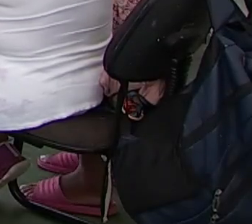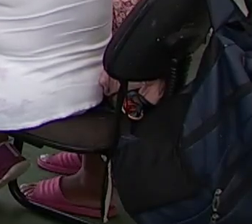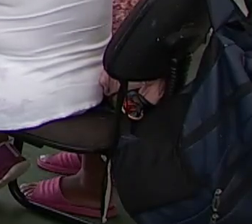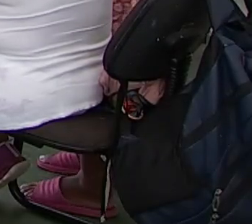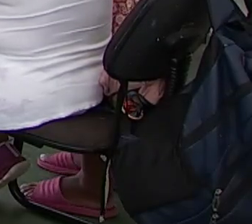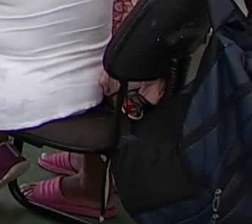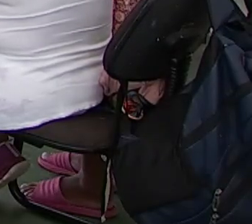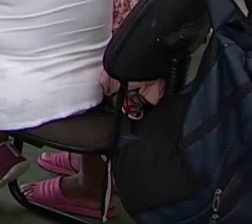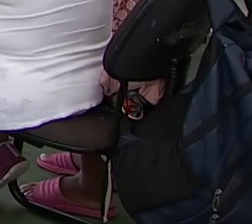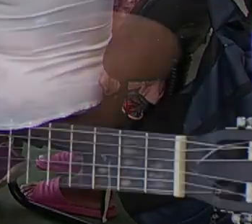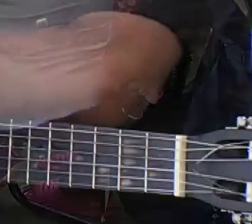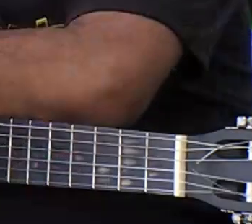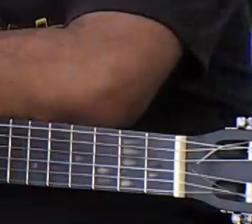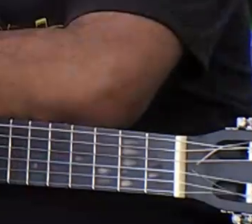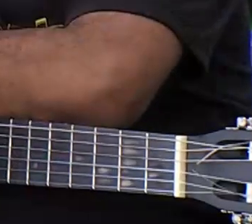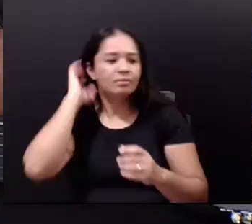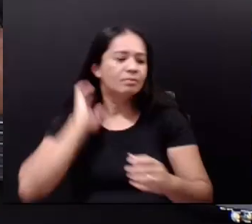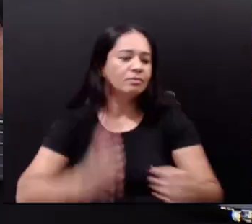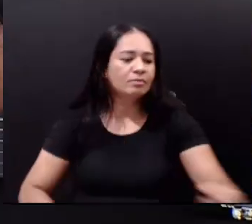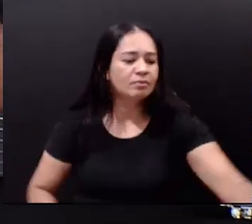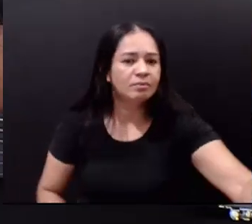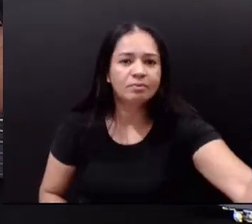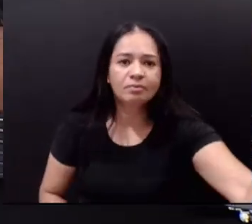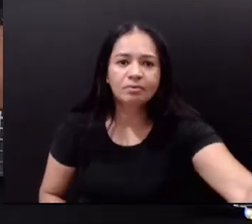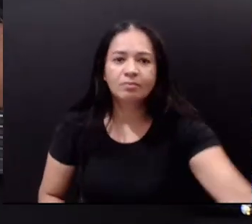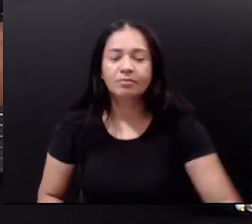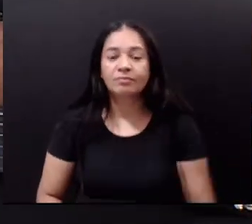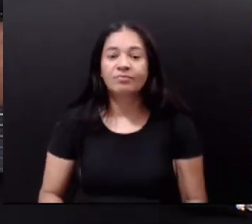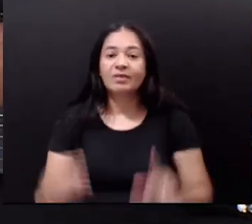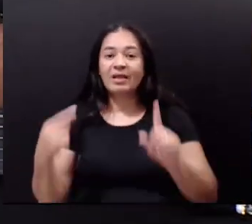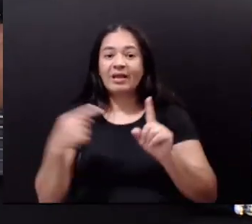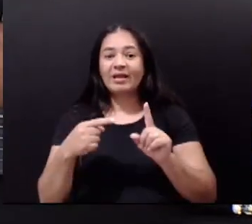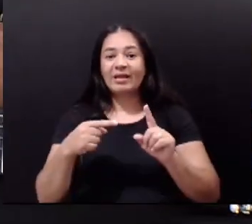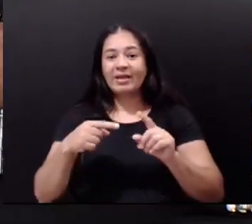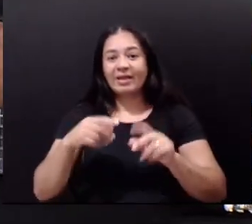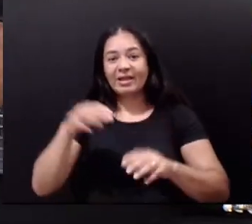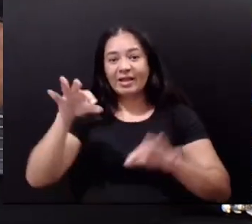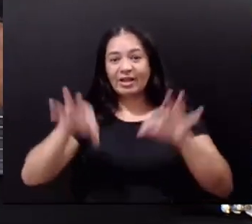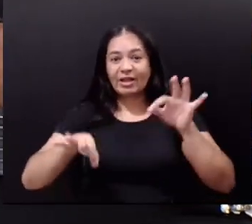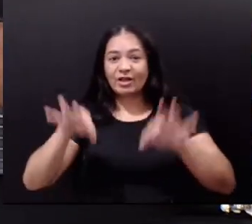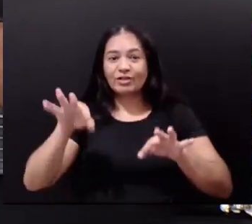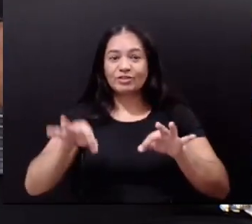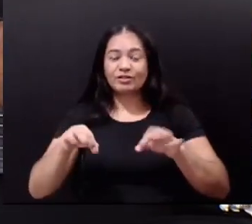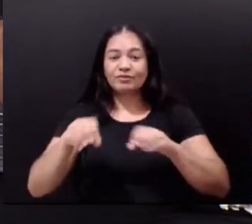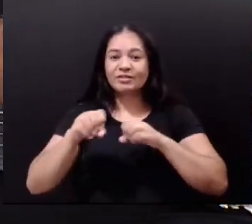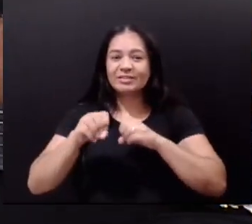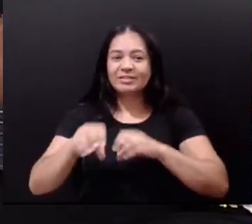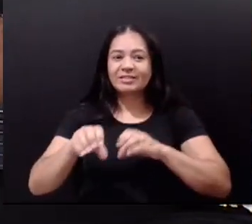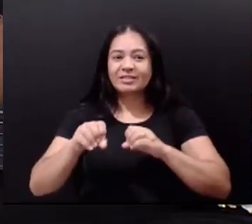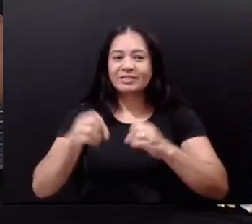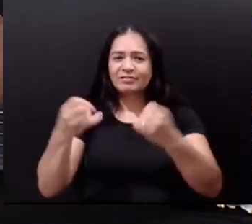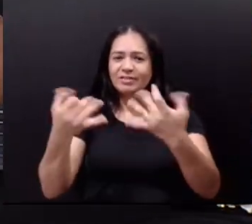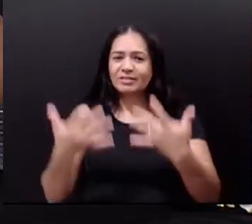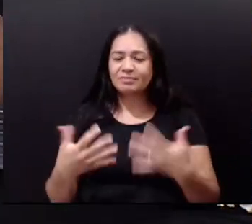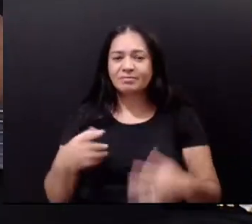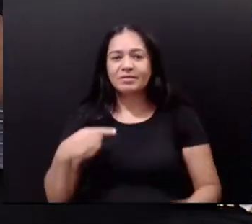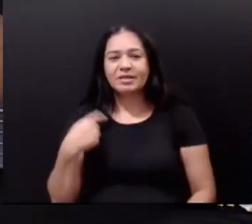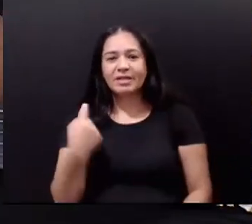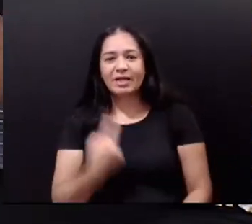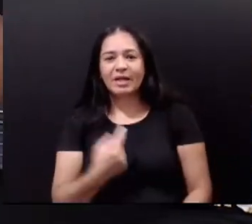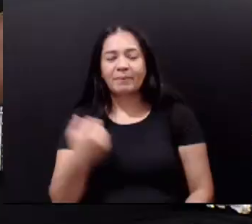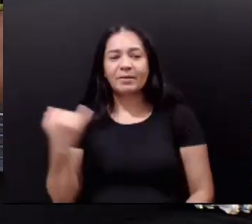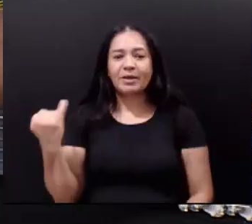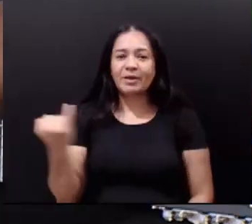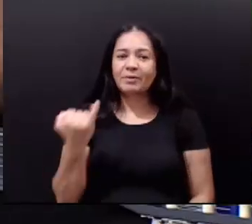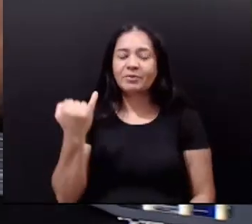Coré, o educador social que ministra aqui as oficinas de coral e vai falar pra gente da importância de brincar e cantar, né,